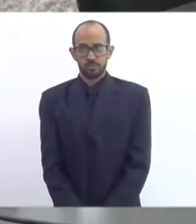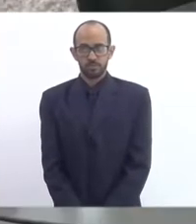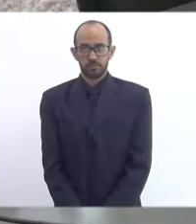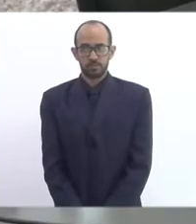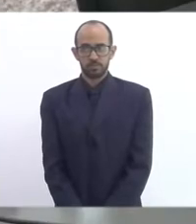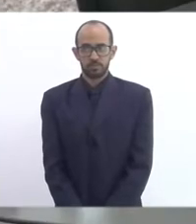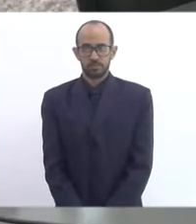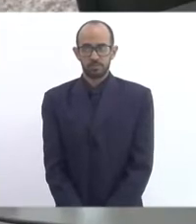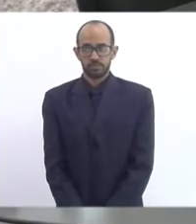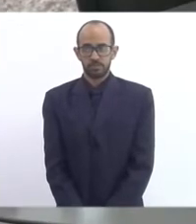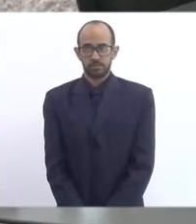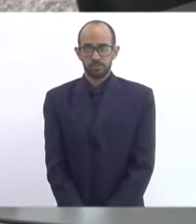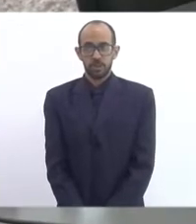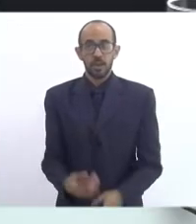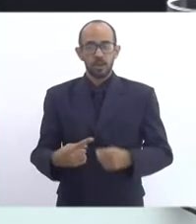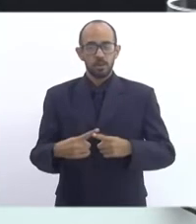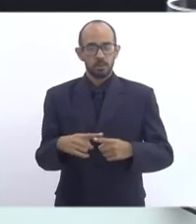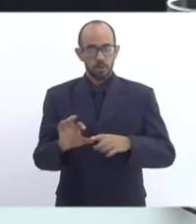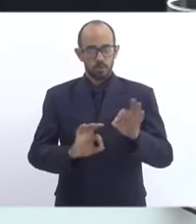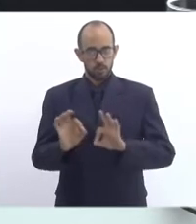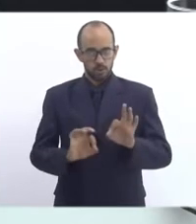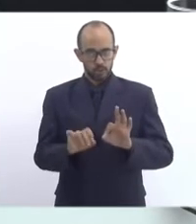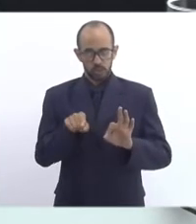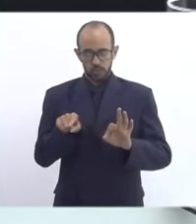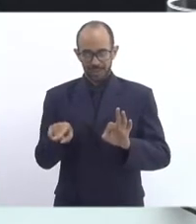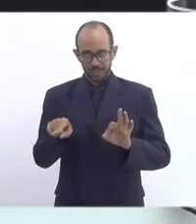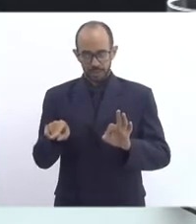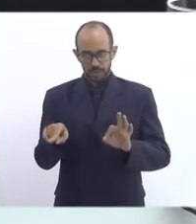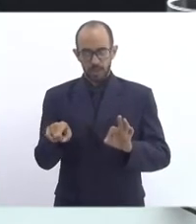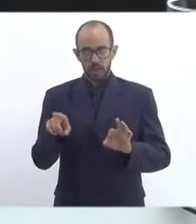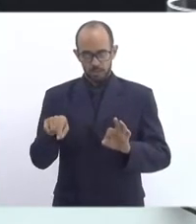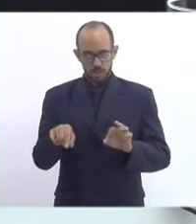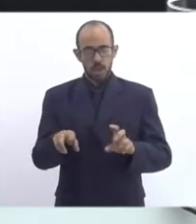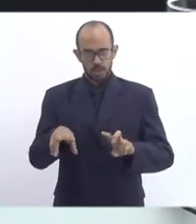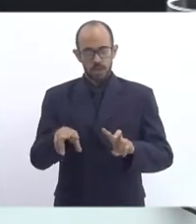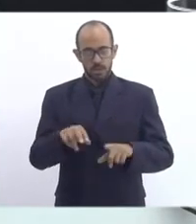Ok. É porque esse projeto é o dia do Yom Kippur, por isso que eu fui. Okay.